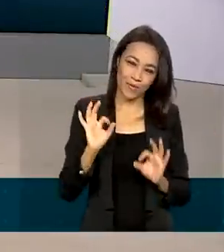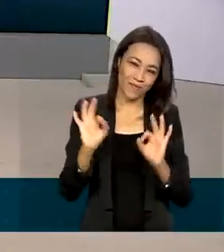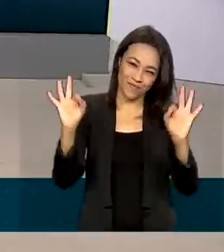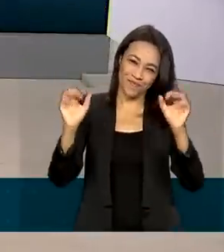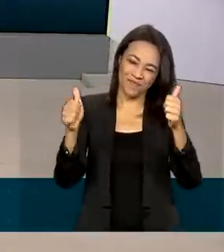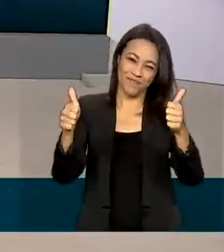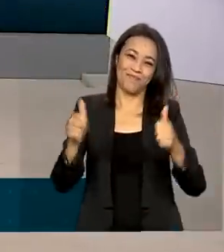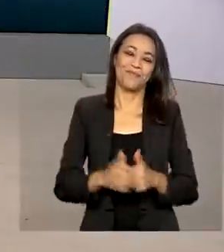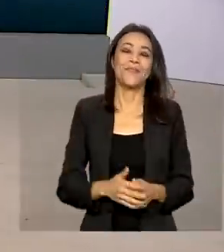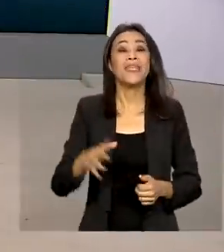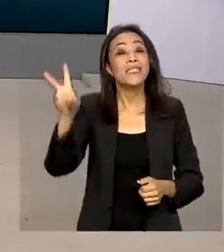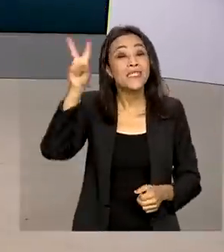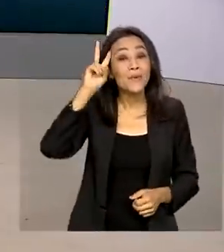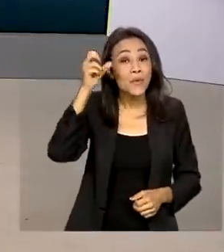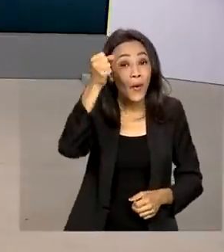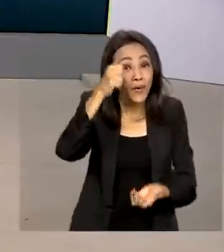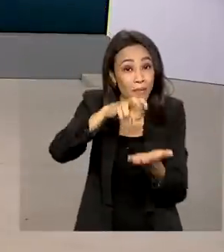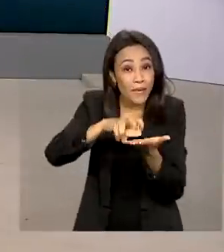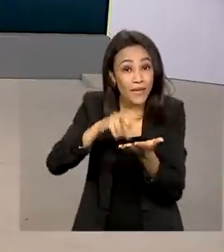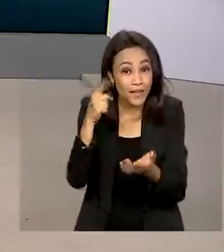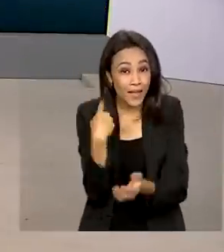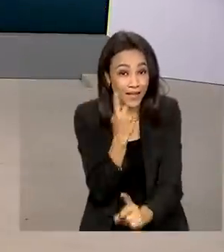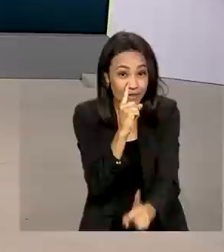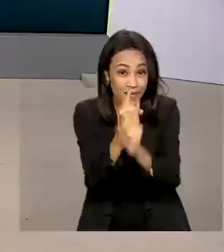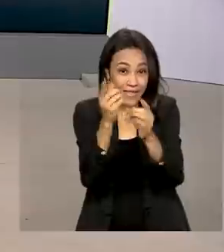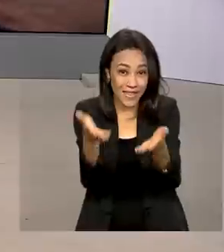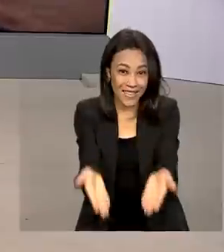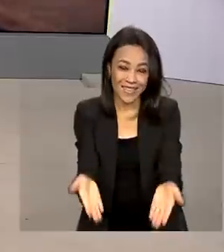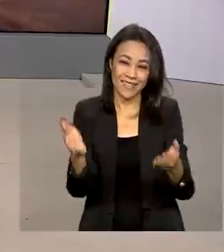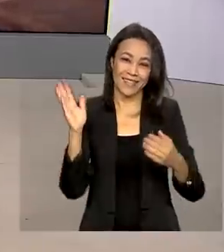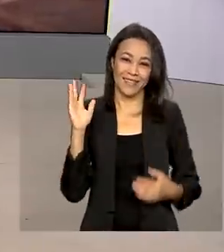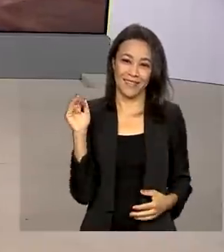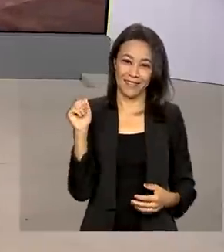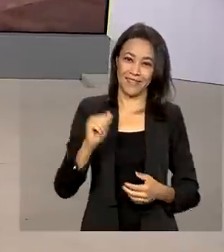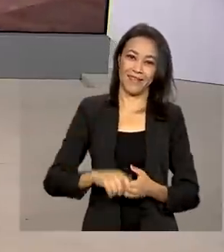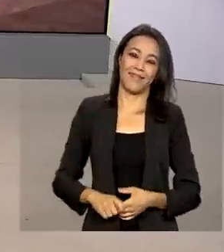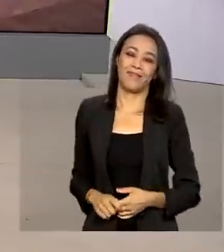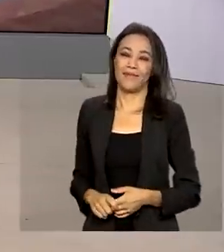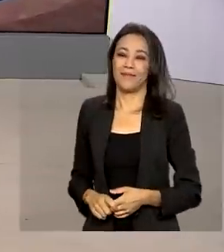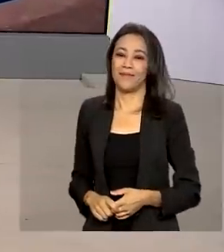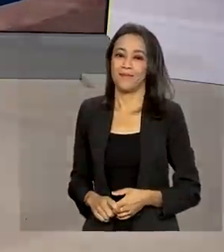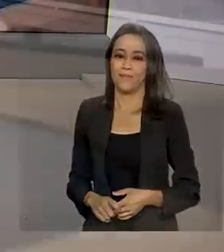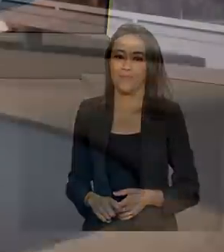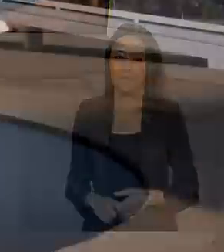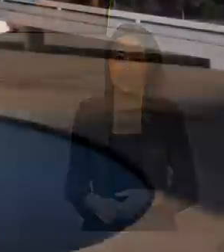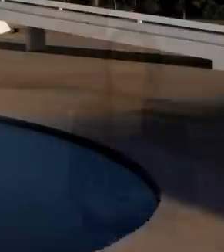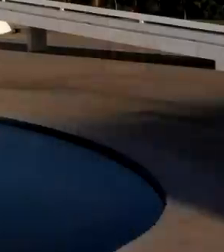segunda-feira, às 8 da manhã, estamos aqui no Brasil em Dia. Até lá. Tchau, tchau.